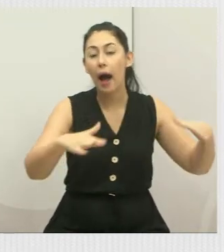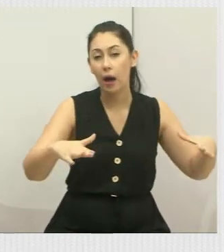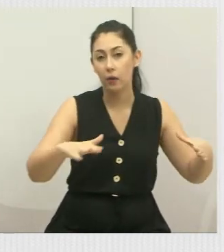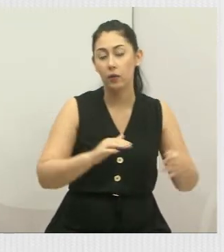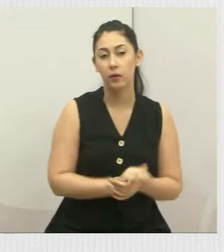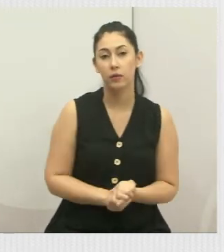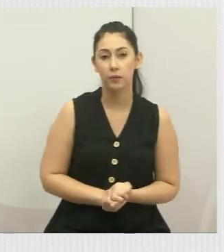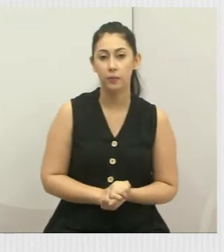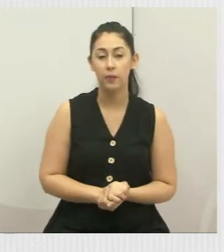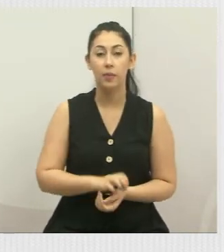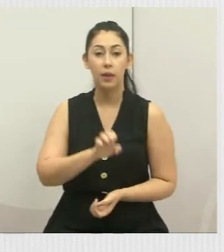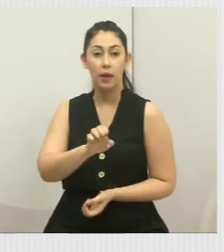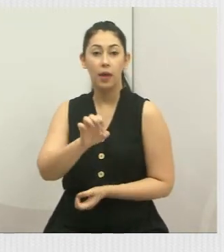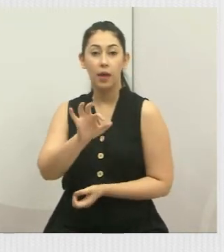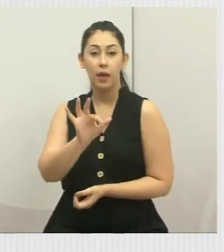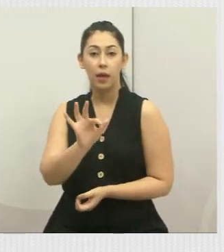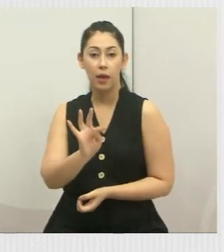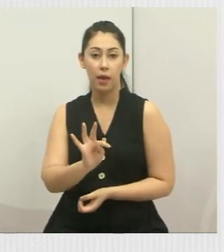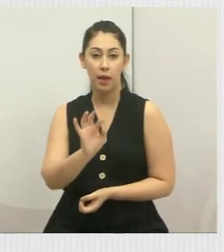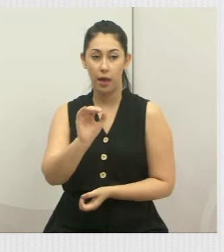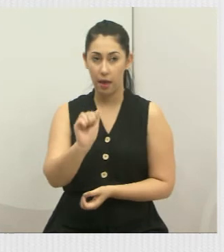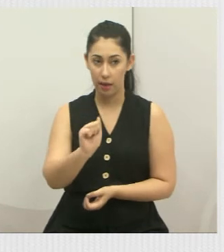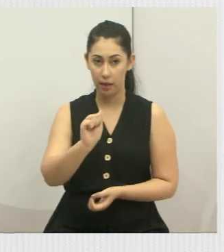de água. Você tem uma foto aqui